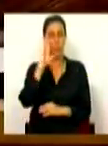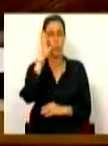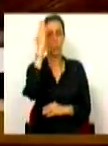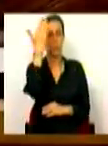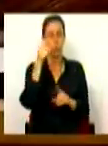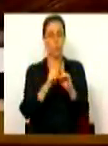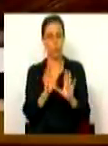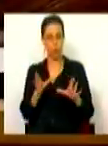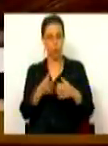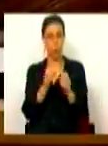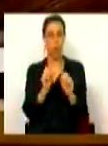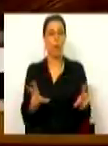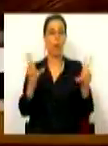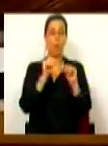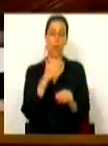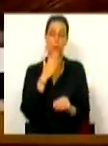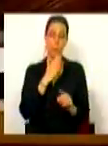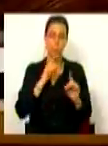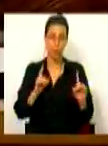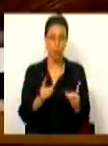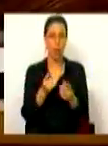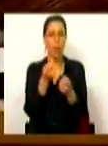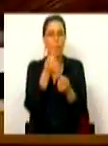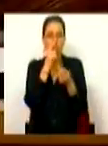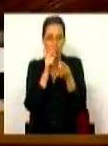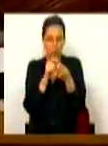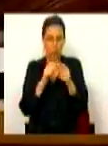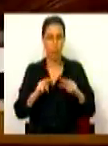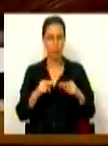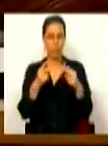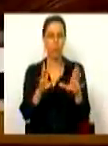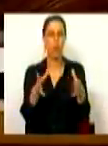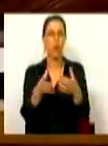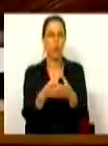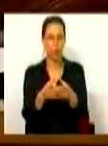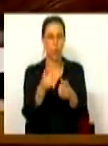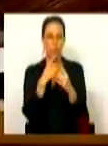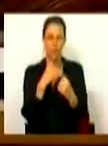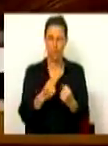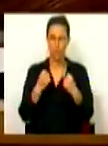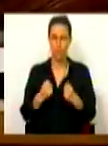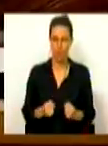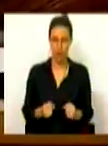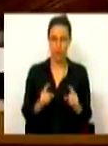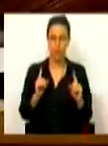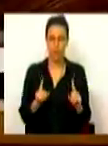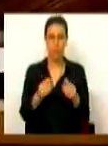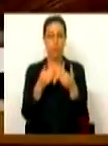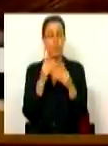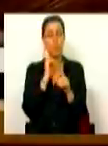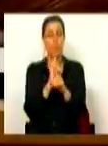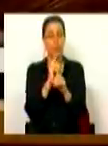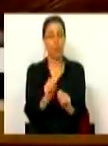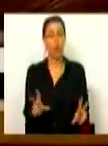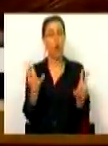primeiro lugar no grupo dos inovadores moderados, a poucas décimas de passar para o grupo dos inovadores fortes. O lançamento